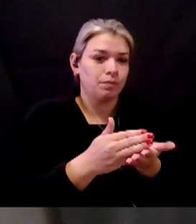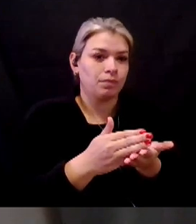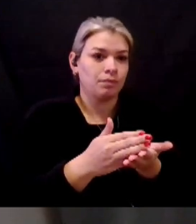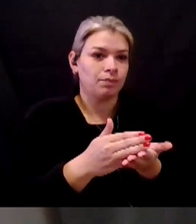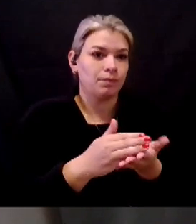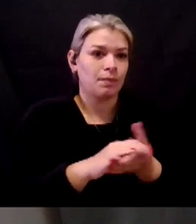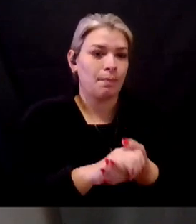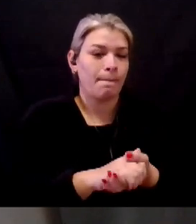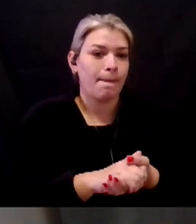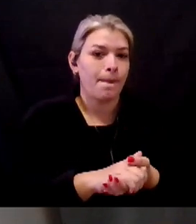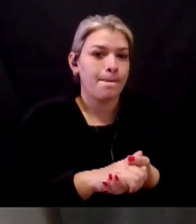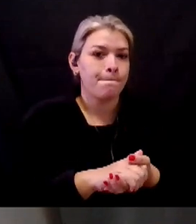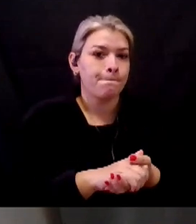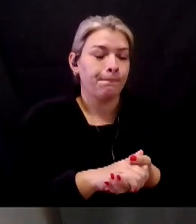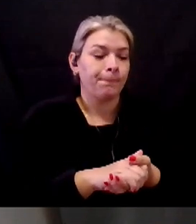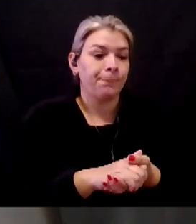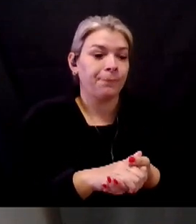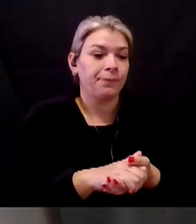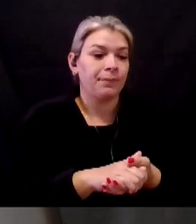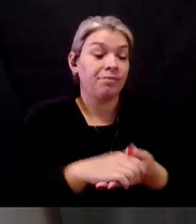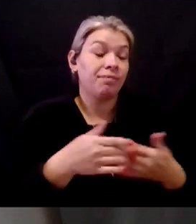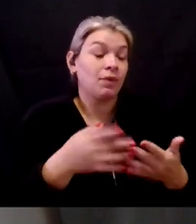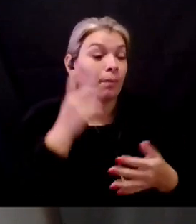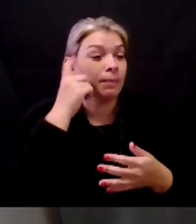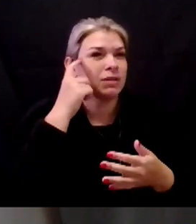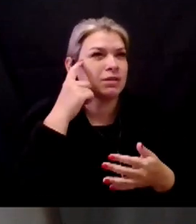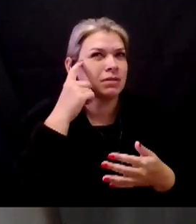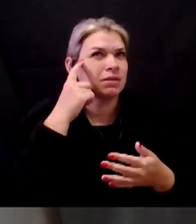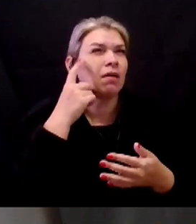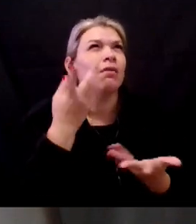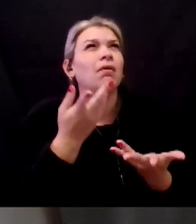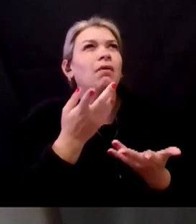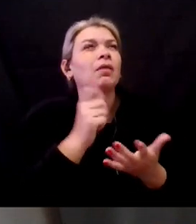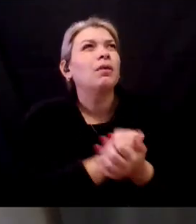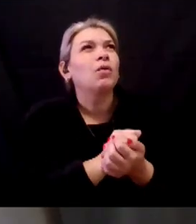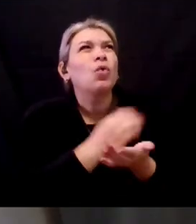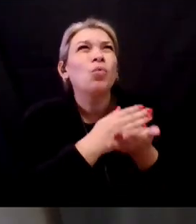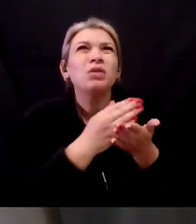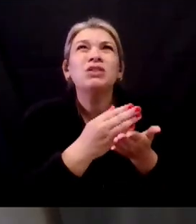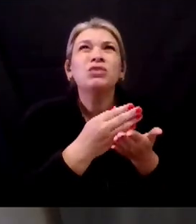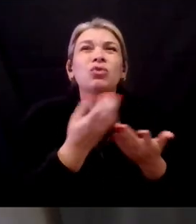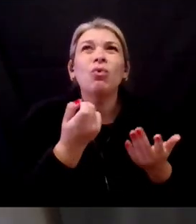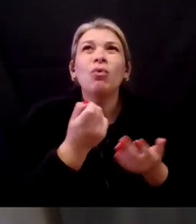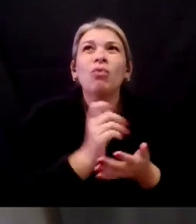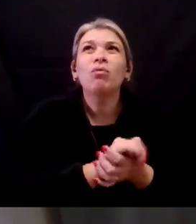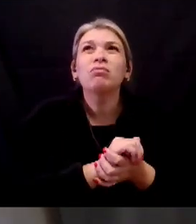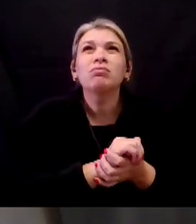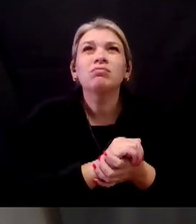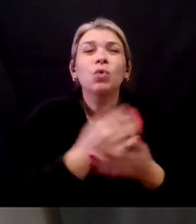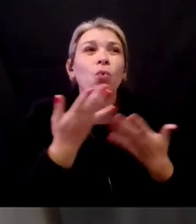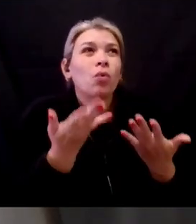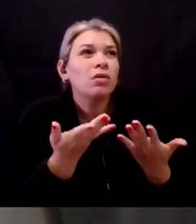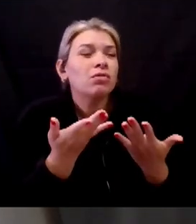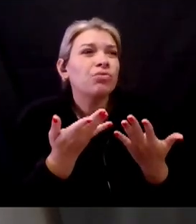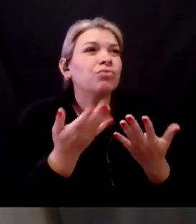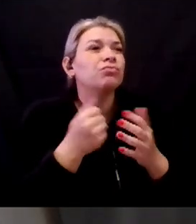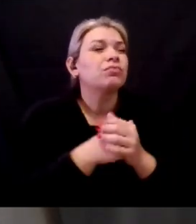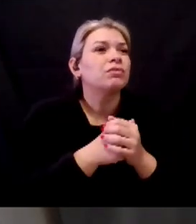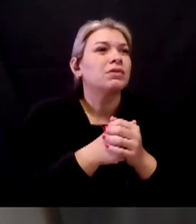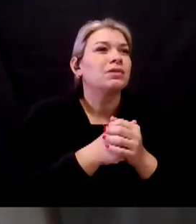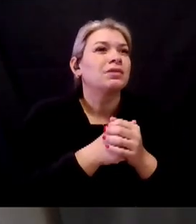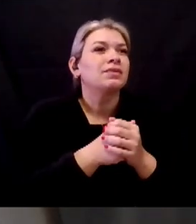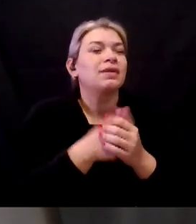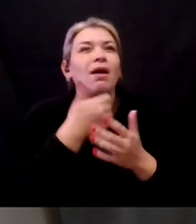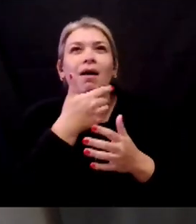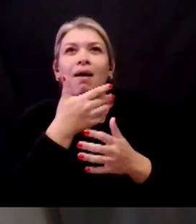isso começou quando, né? Foi a criança ali vendo a mãe passando o batonzinho? Foi a criança vendo a